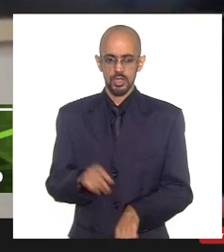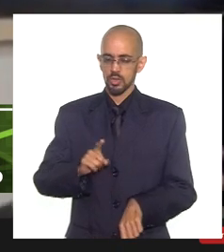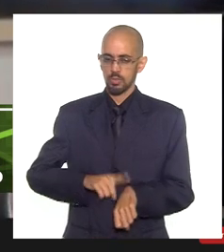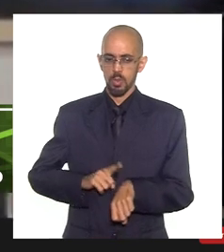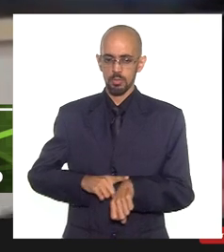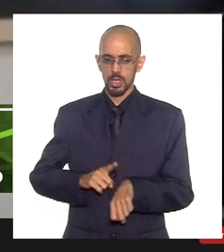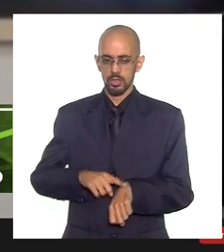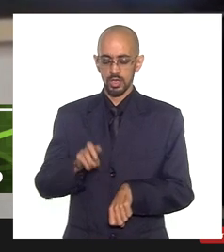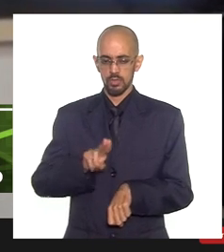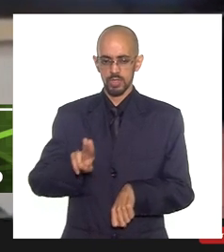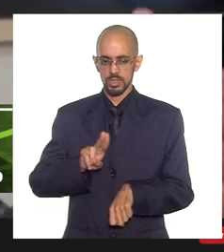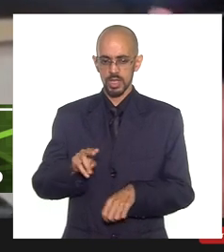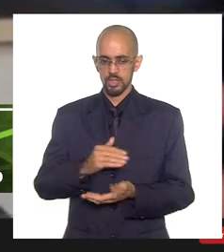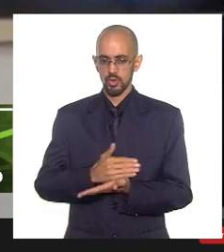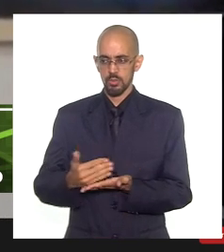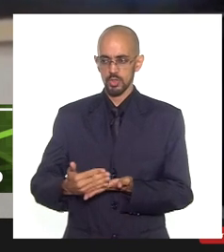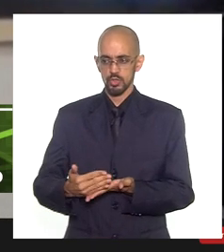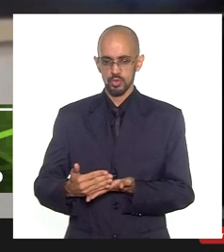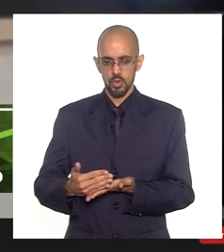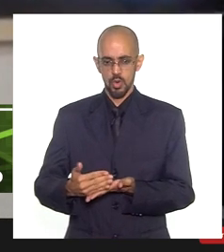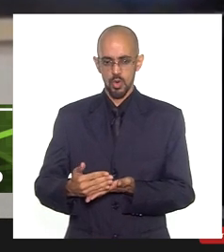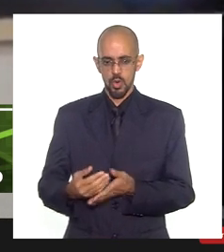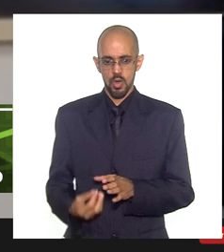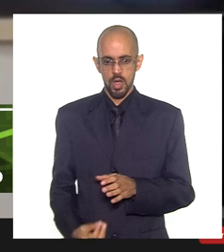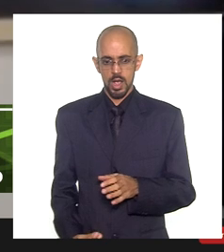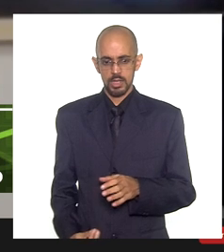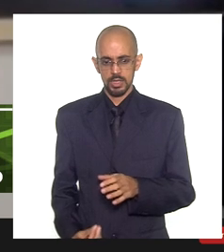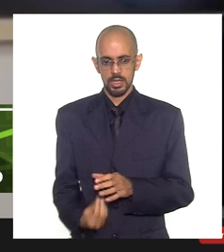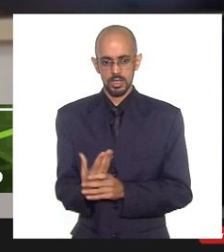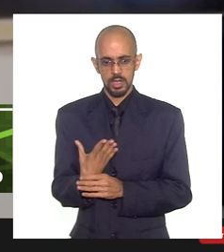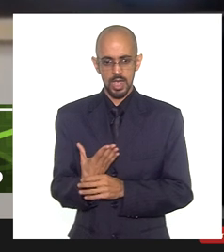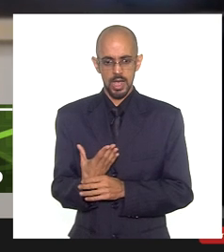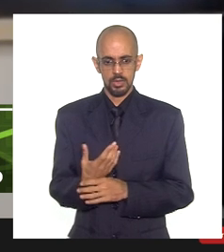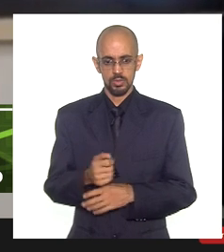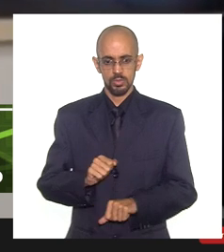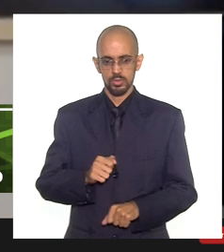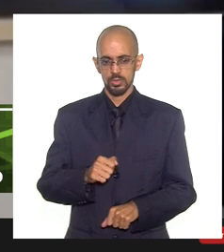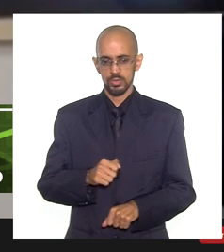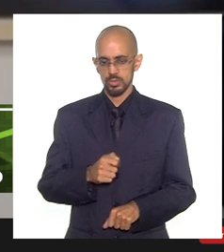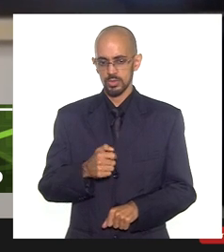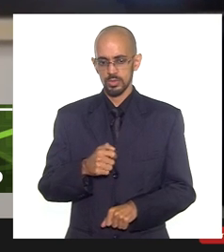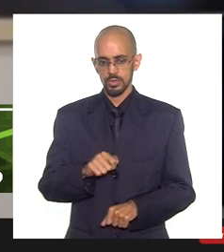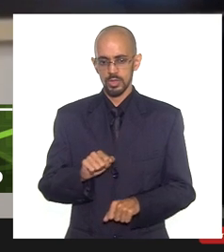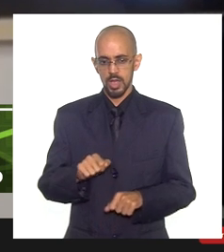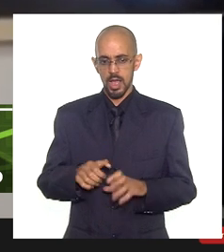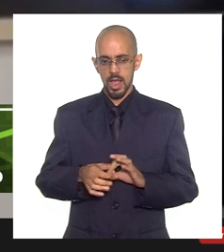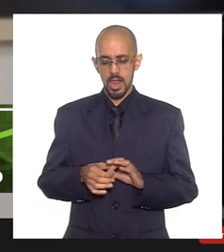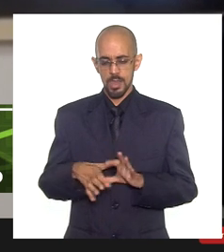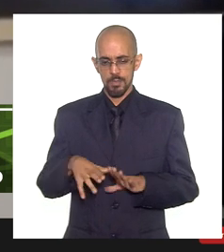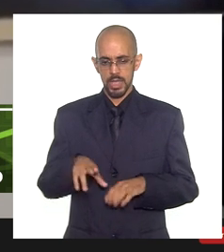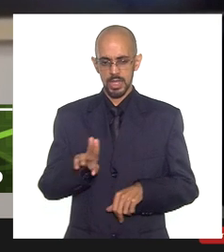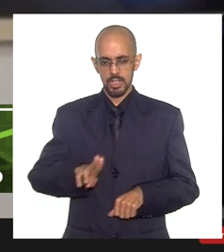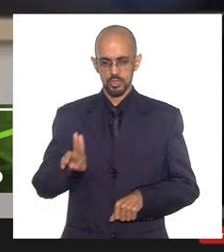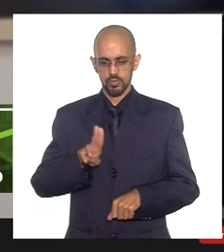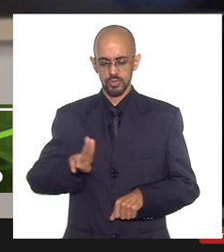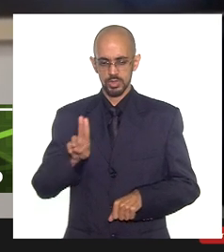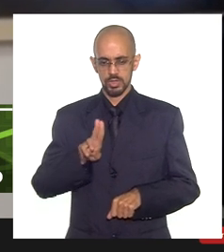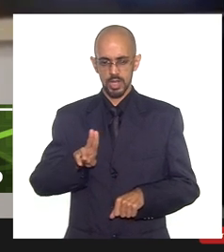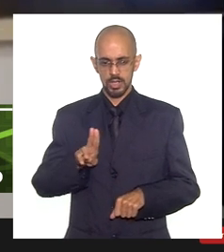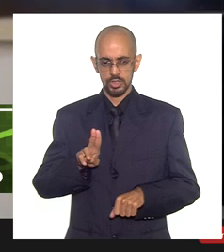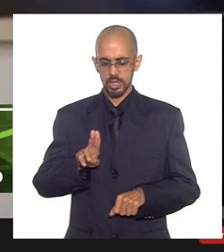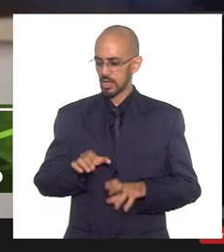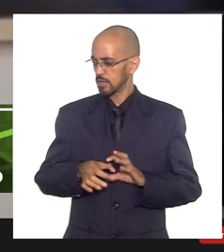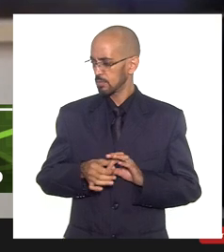a surgir na Idade Média Universidade de Paris as universidades inglesas a liberdade acadêmica a liberdade de se